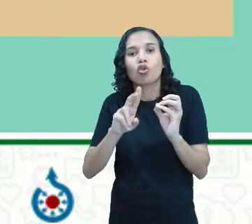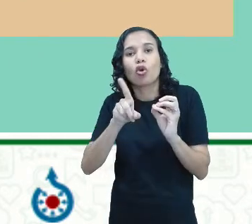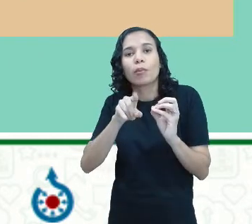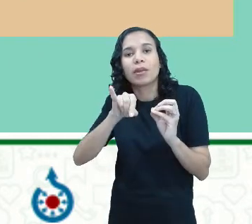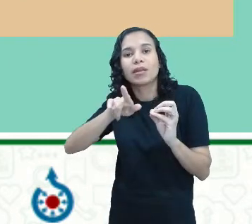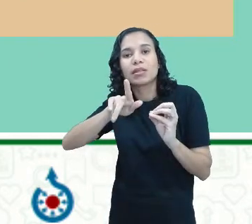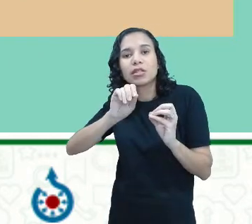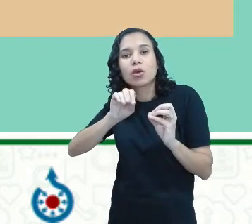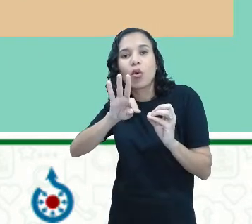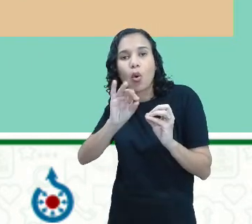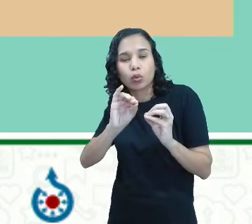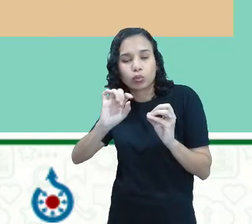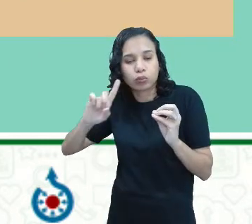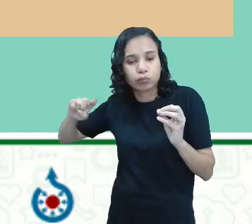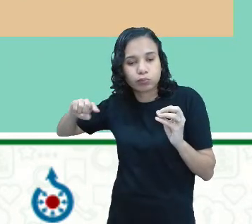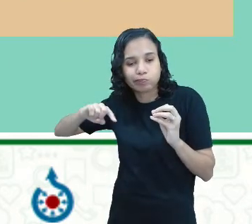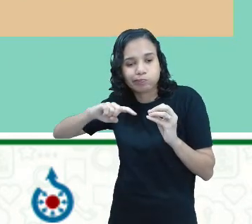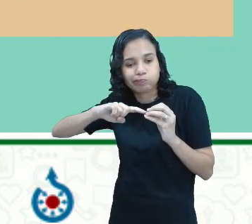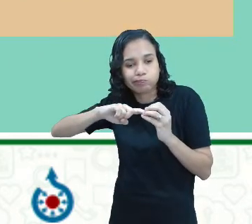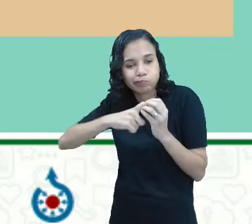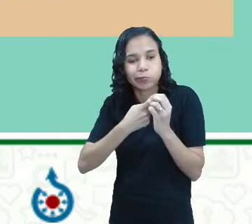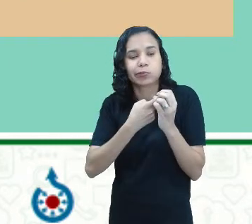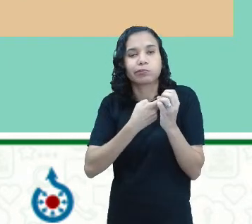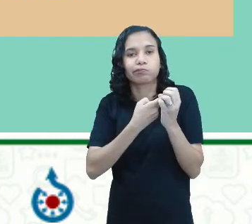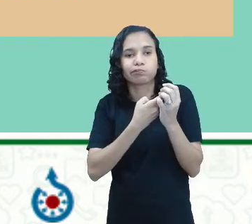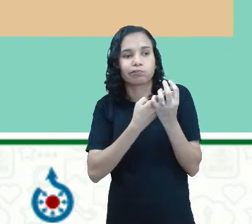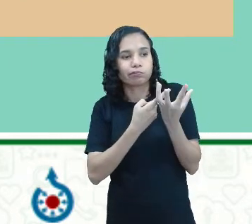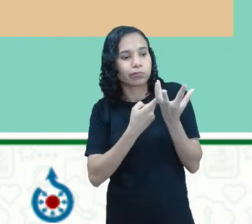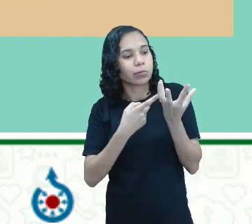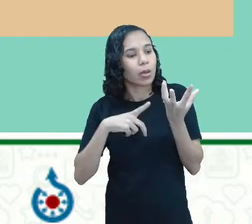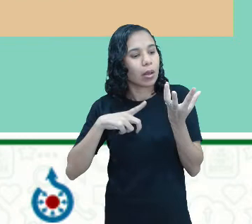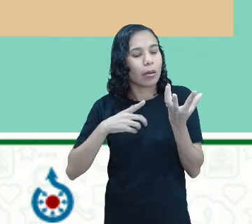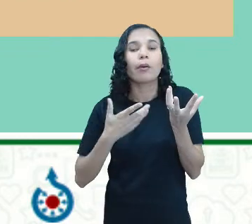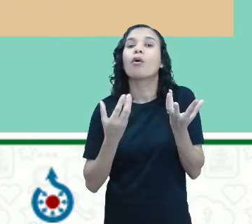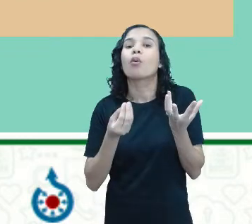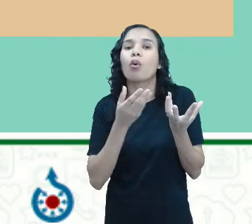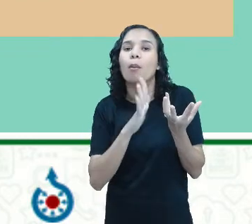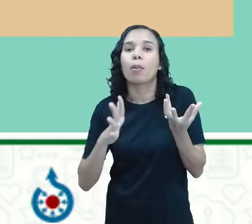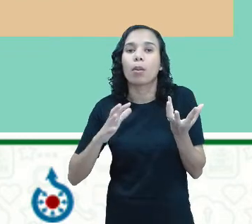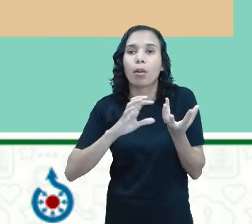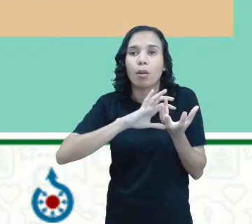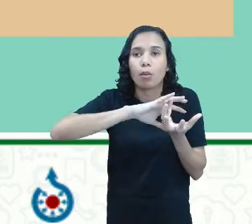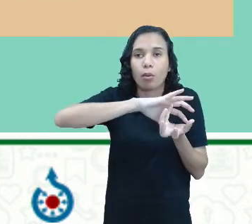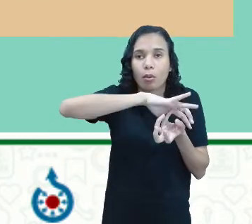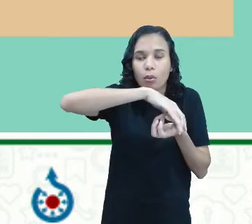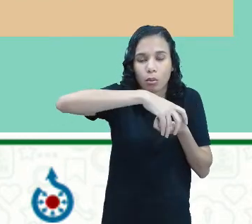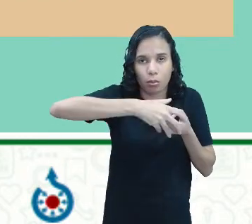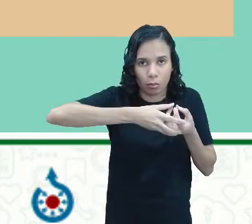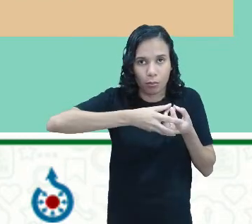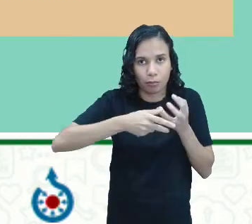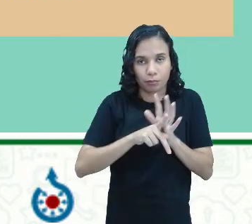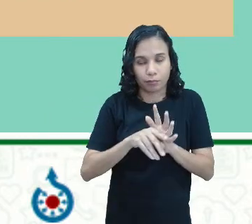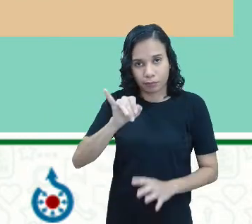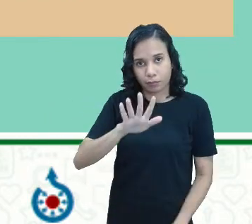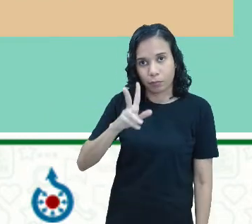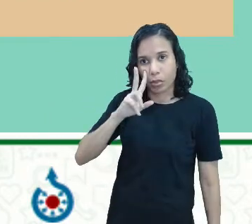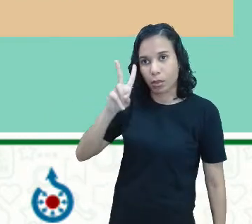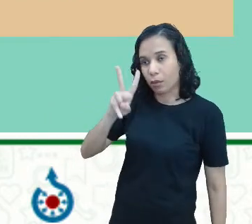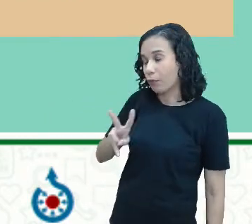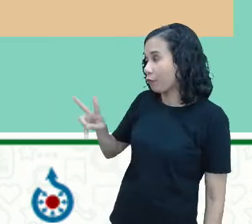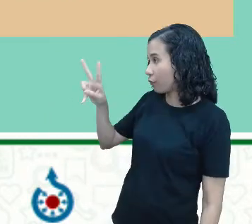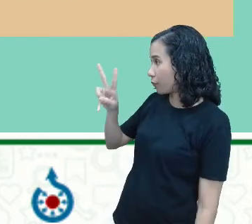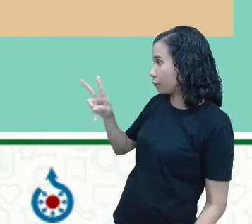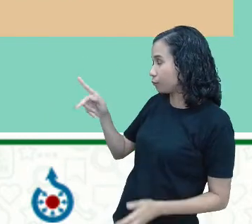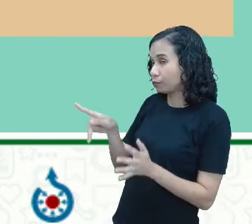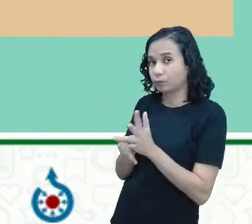se encontrou, o óvulo com o espermatozoide, fecundou, ele vai passar pelos estágios na trompa, aí na imagem de vocês está